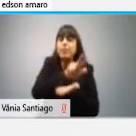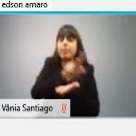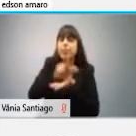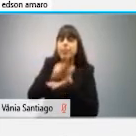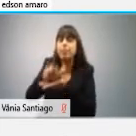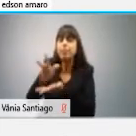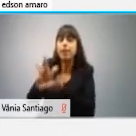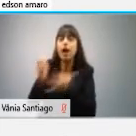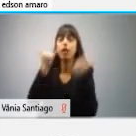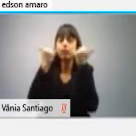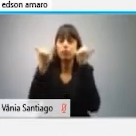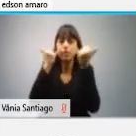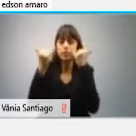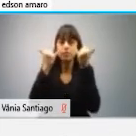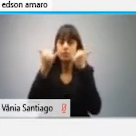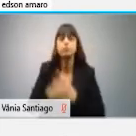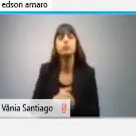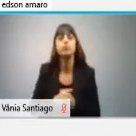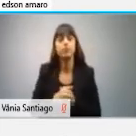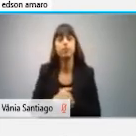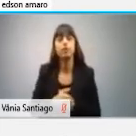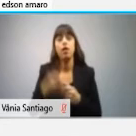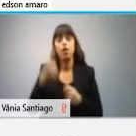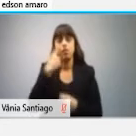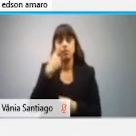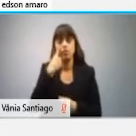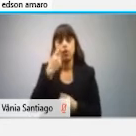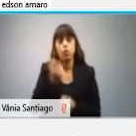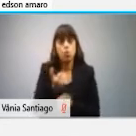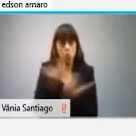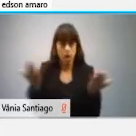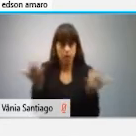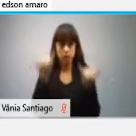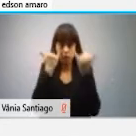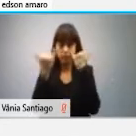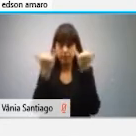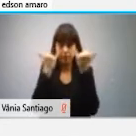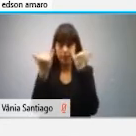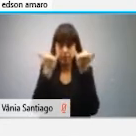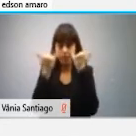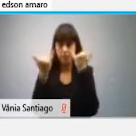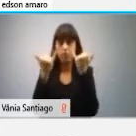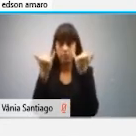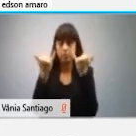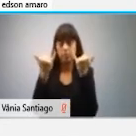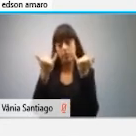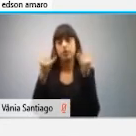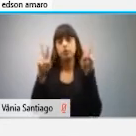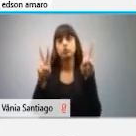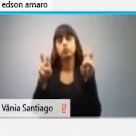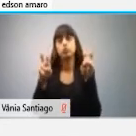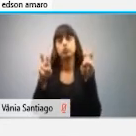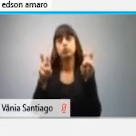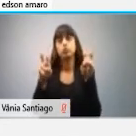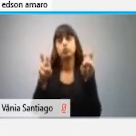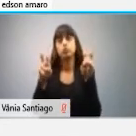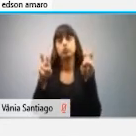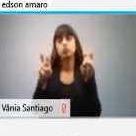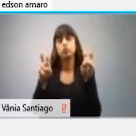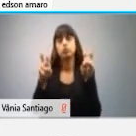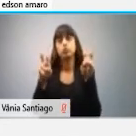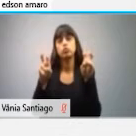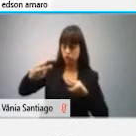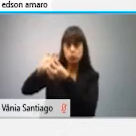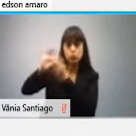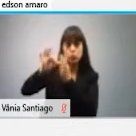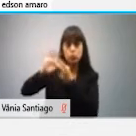Para se ter uma ideia, a quantidade de informação, né, que a gente tem sobre o nosso genoma hoje,